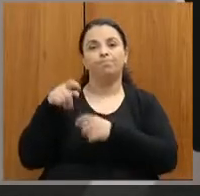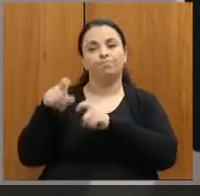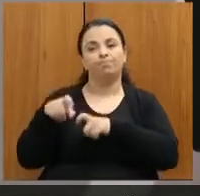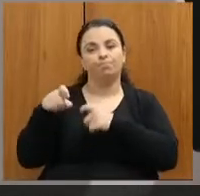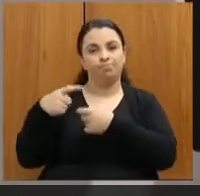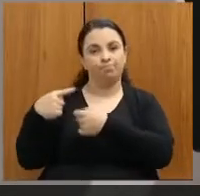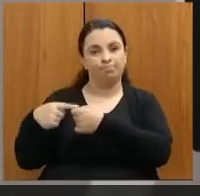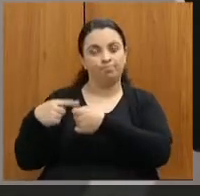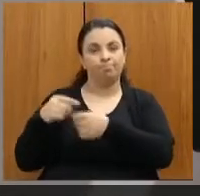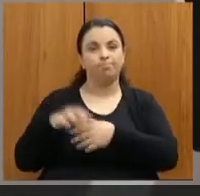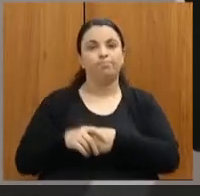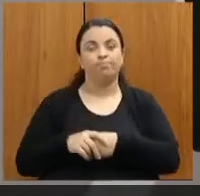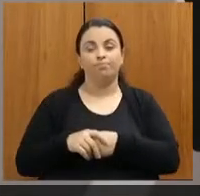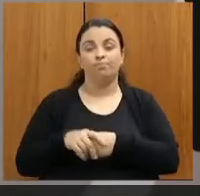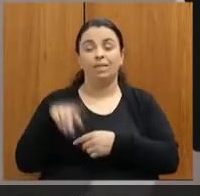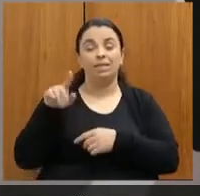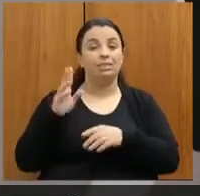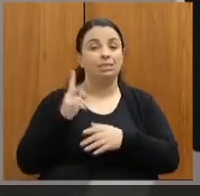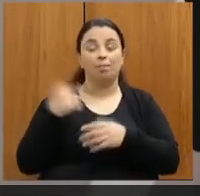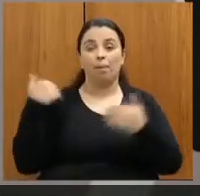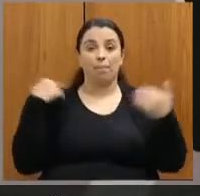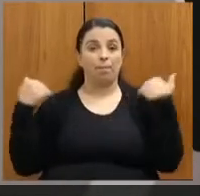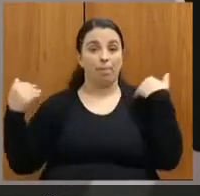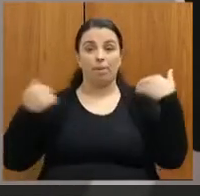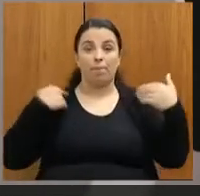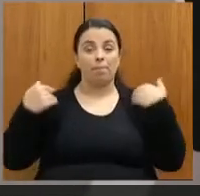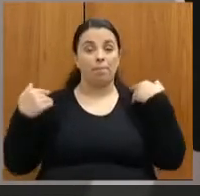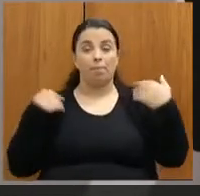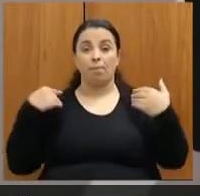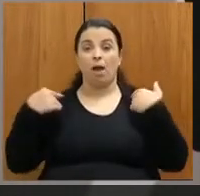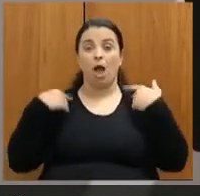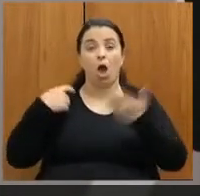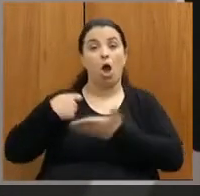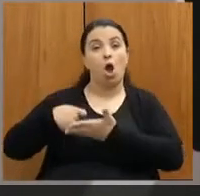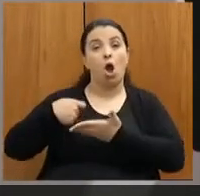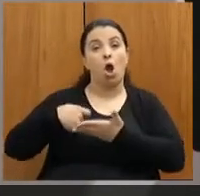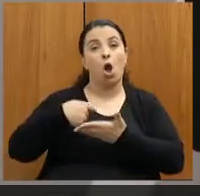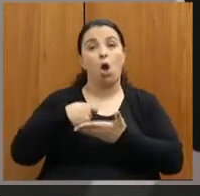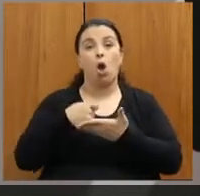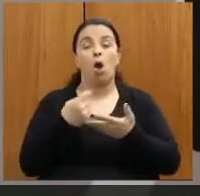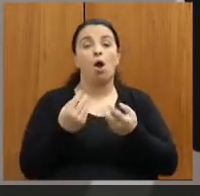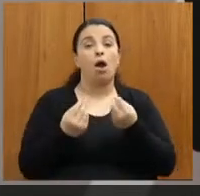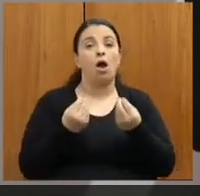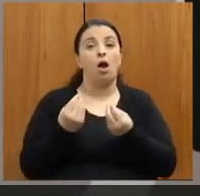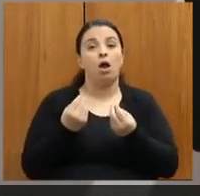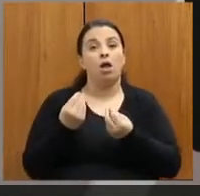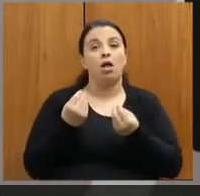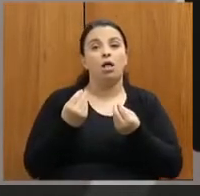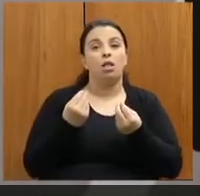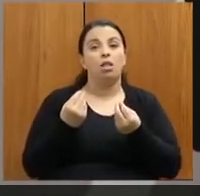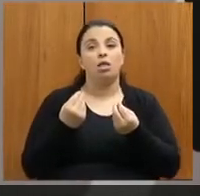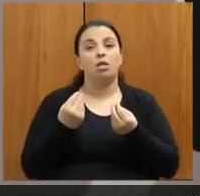disparadamente as abordagens que nos faziam era dos cobrando ao